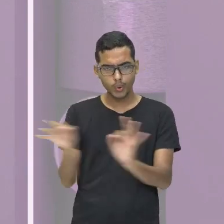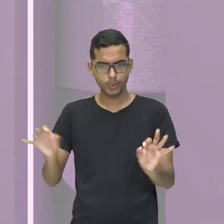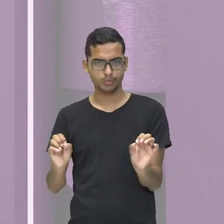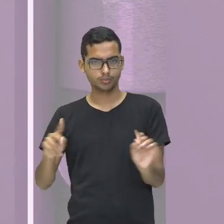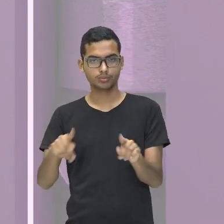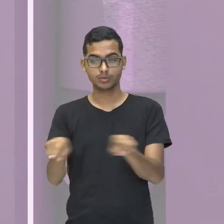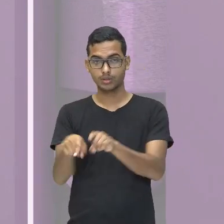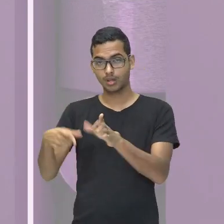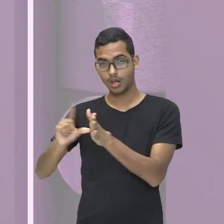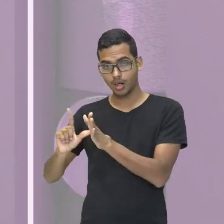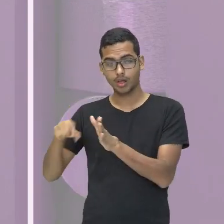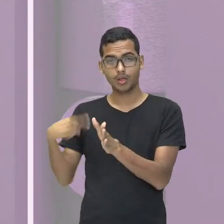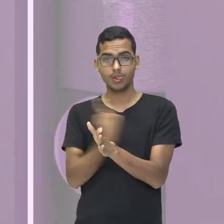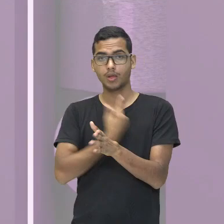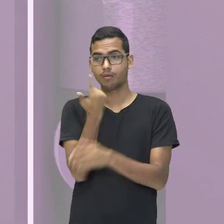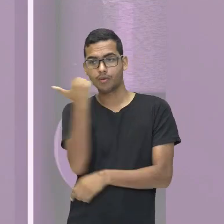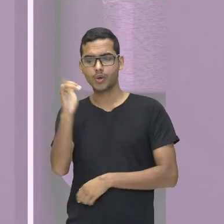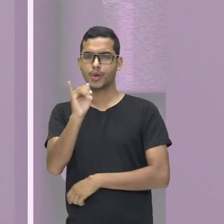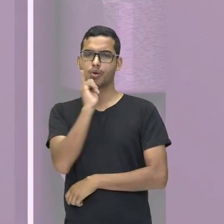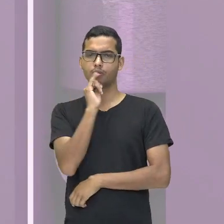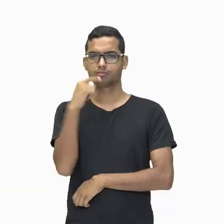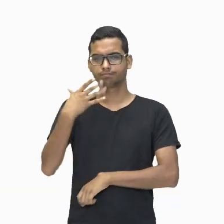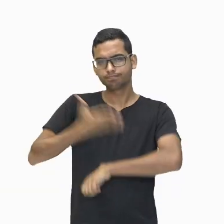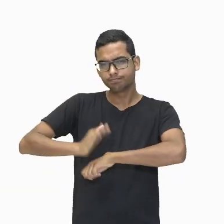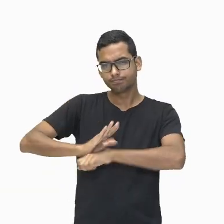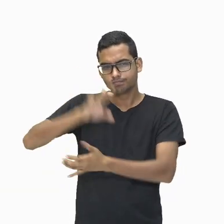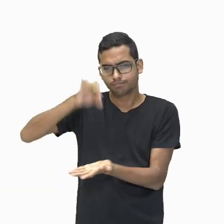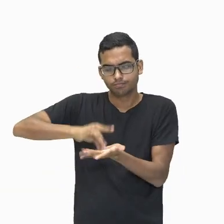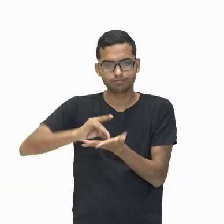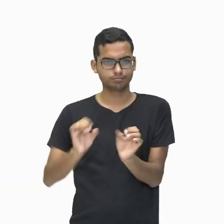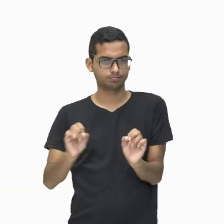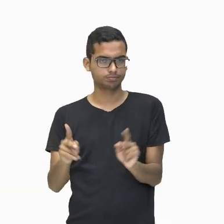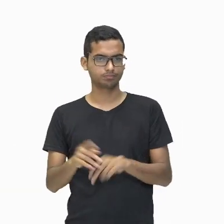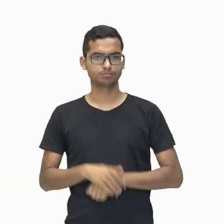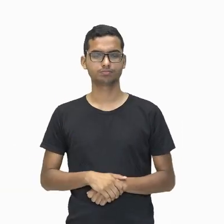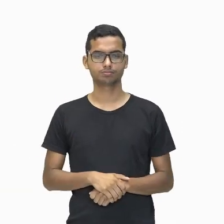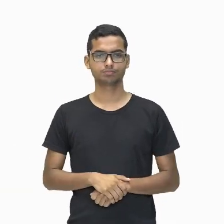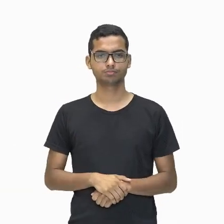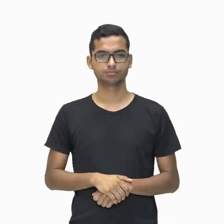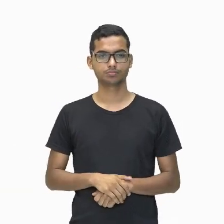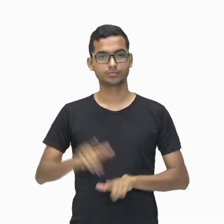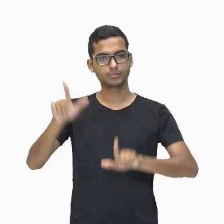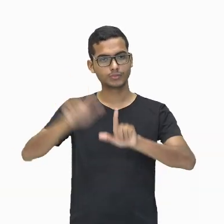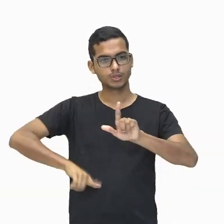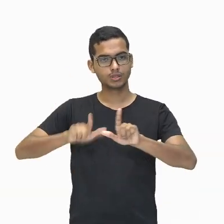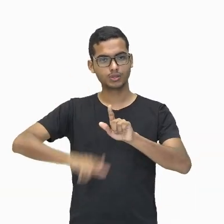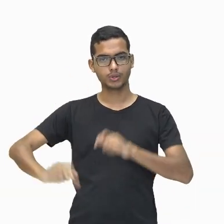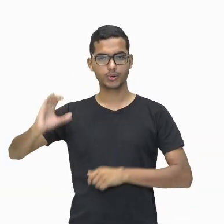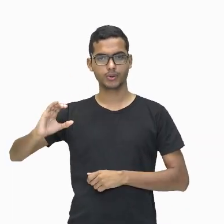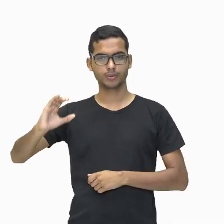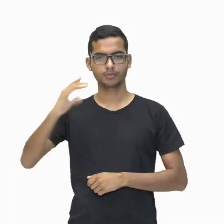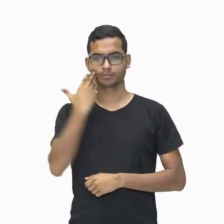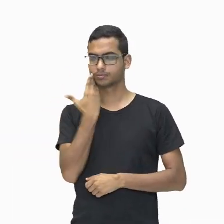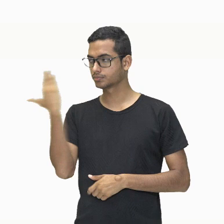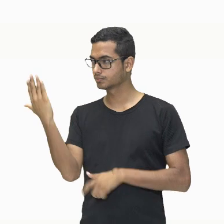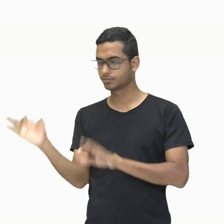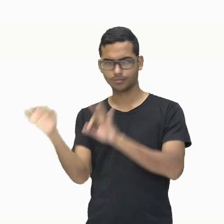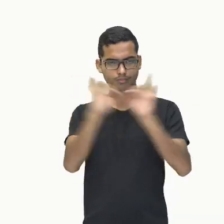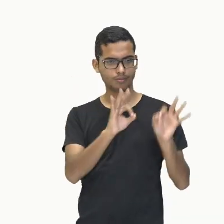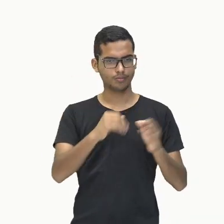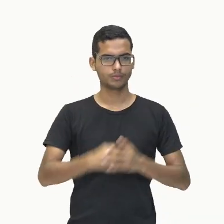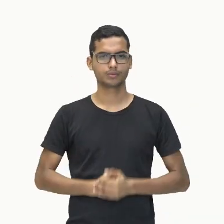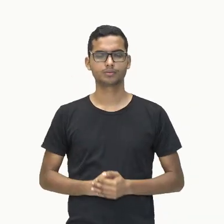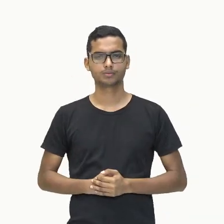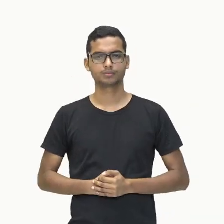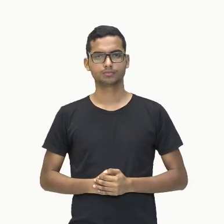essa fórmula, vamos ver mais um exemplo aí para a gente praticar um pouco, tá bom? Vamos para a letra C. Acompanhem comigo aí a letra C, ó. Na